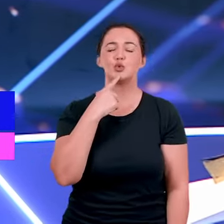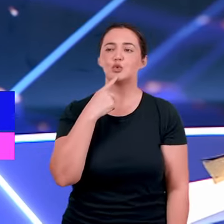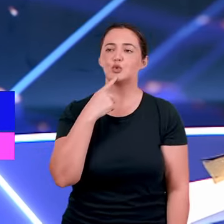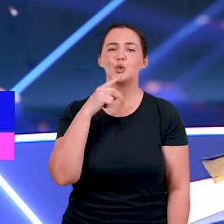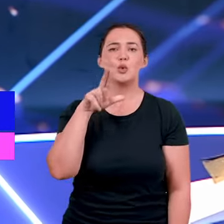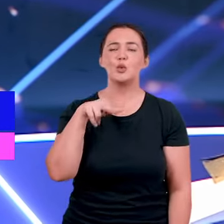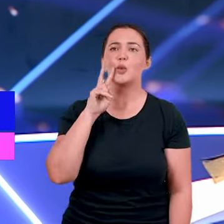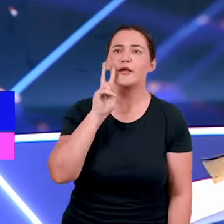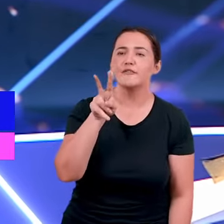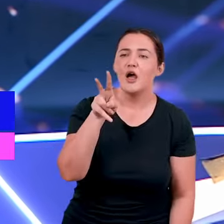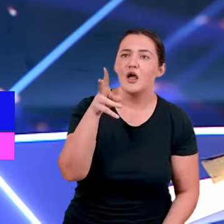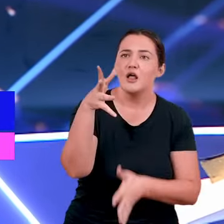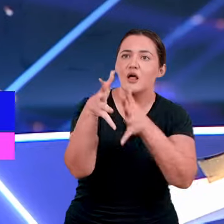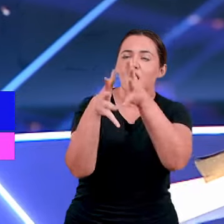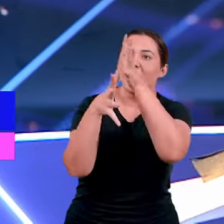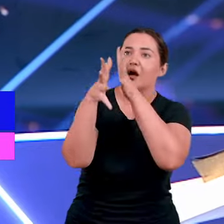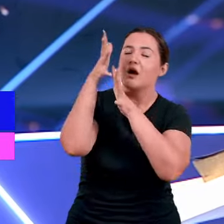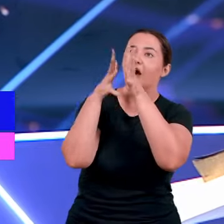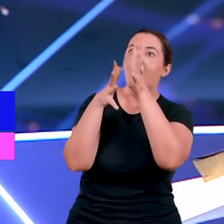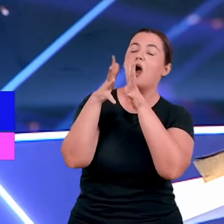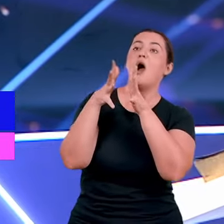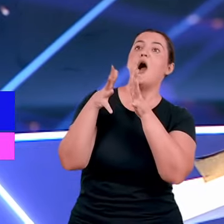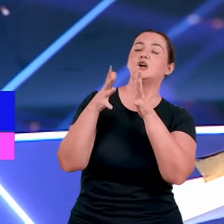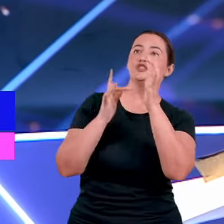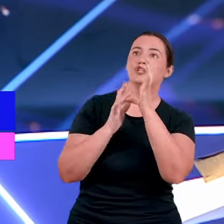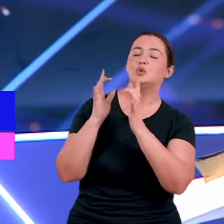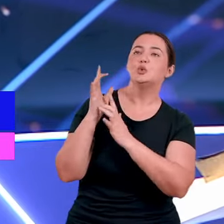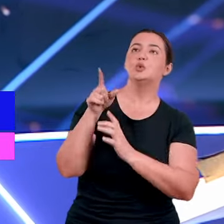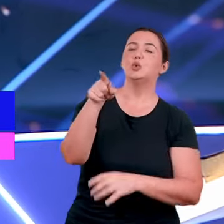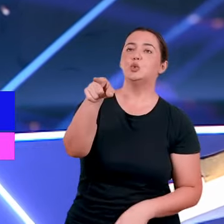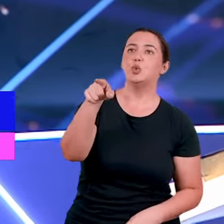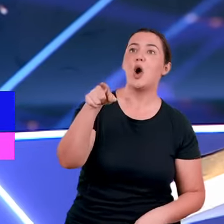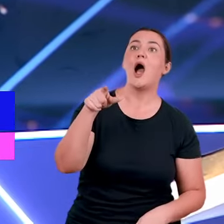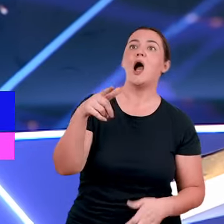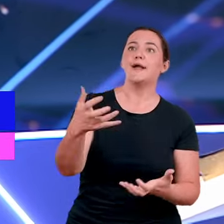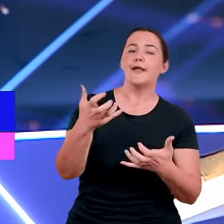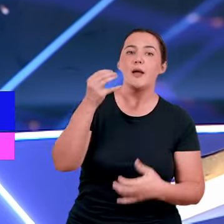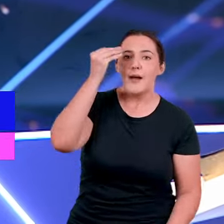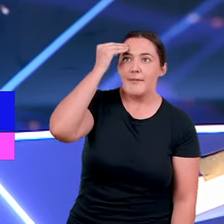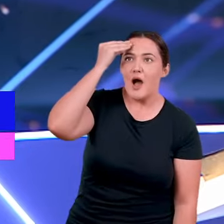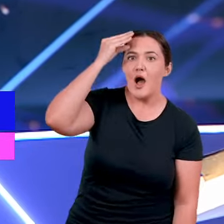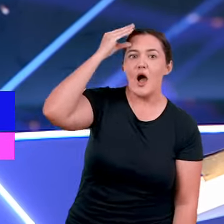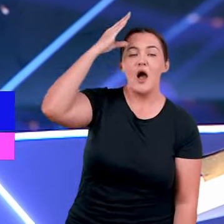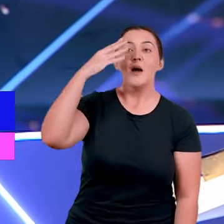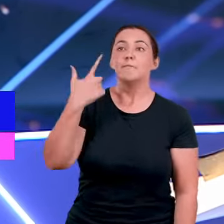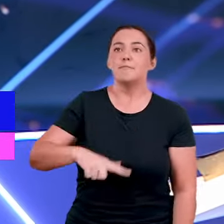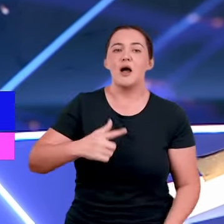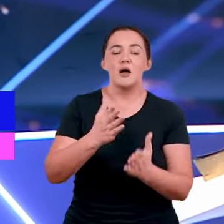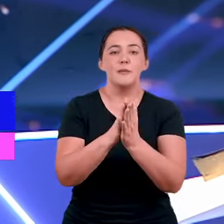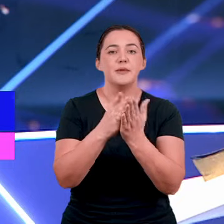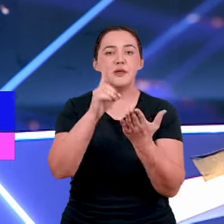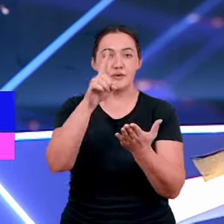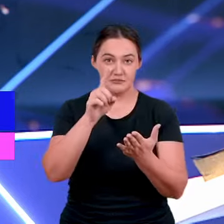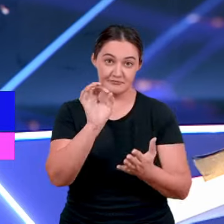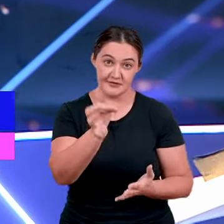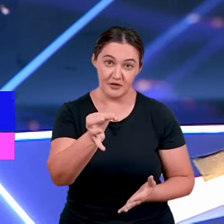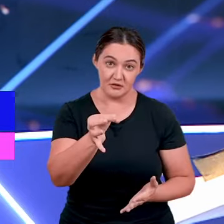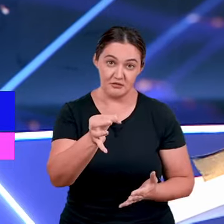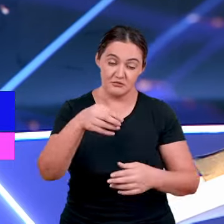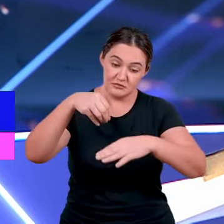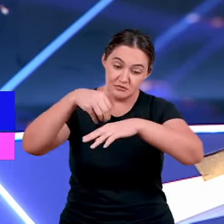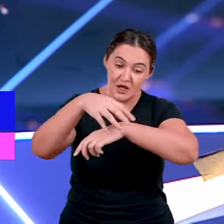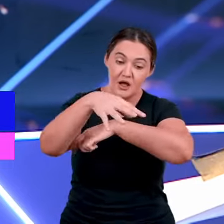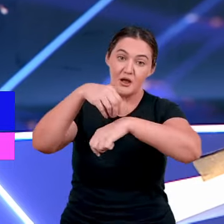você está agora. Deus está te dando a oportunidade de entrar, por exemplo, na escola bíblica do Novo Tempo, de entender e compreender ainda mais